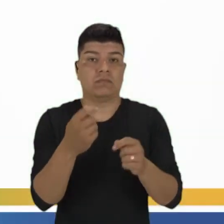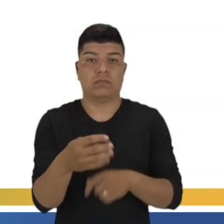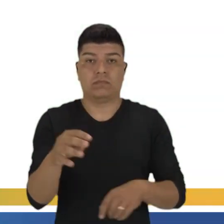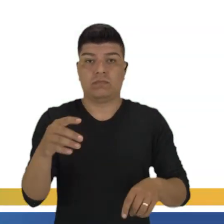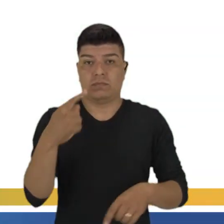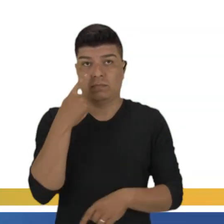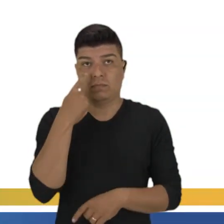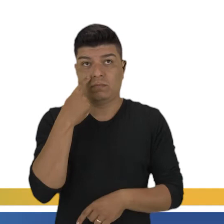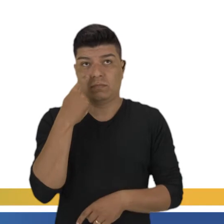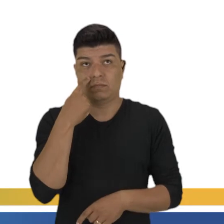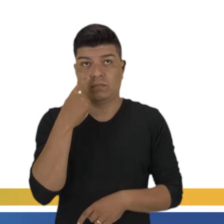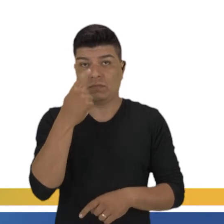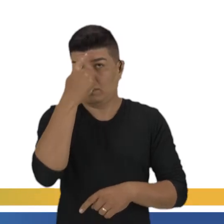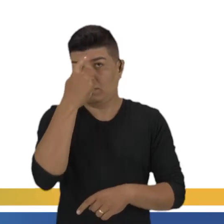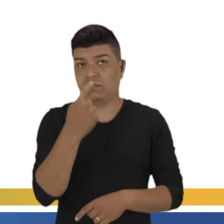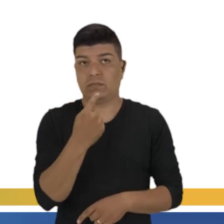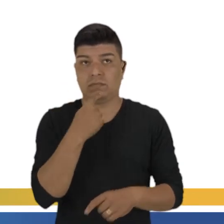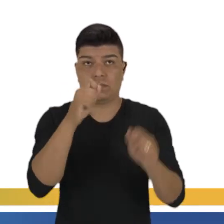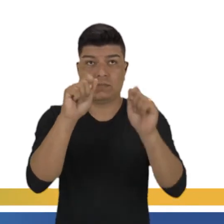na imagem.